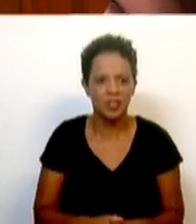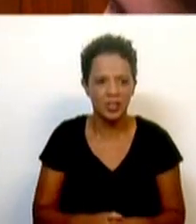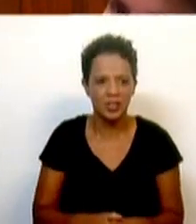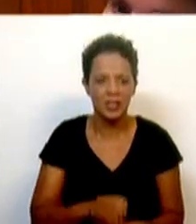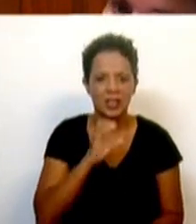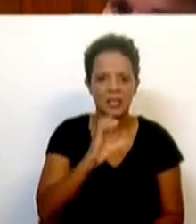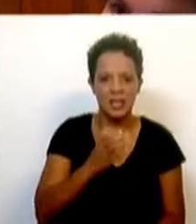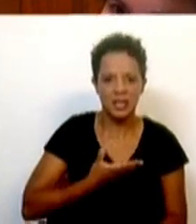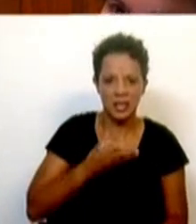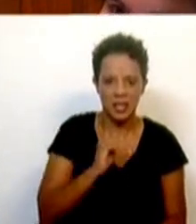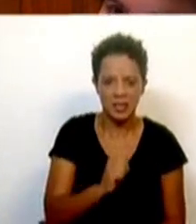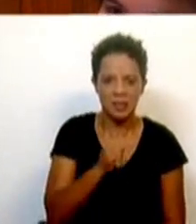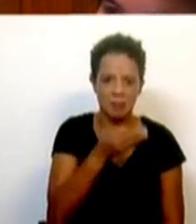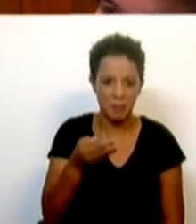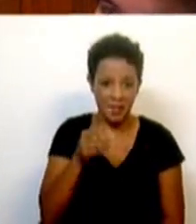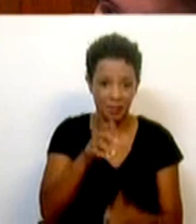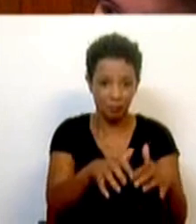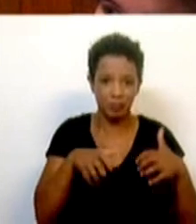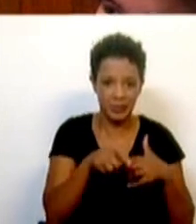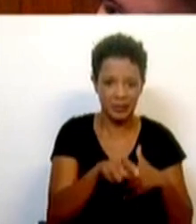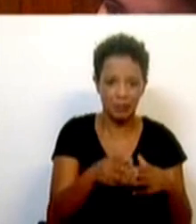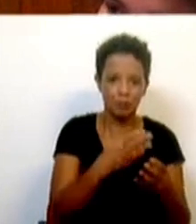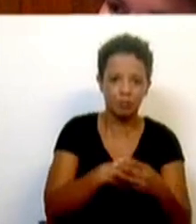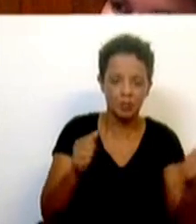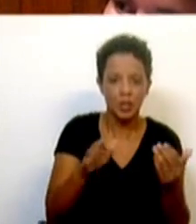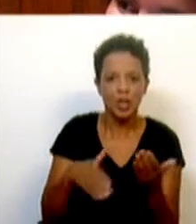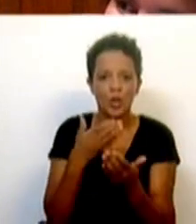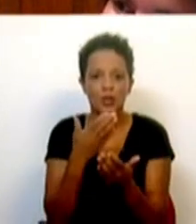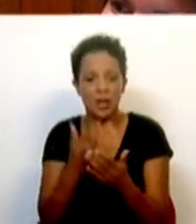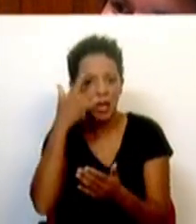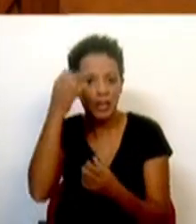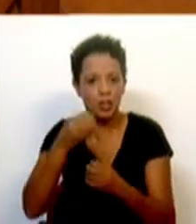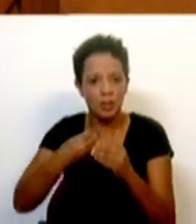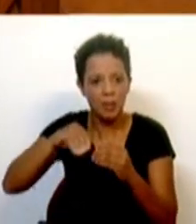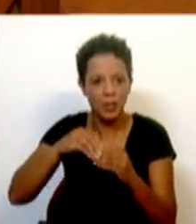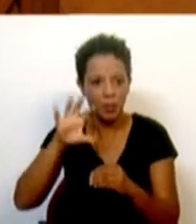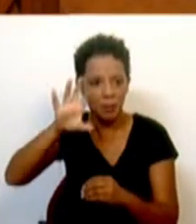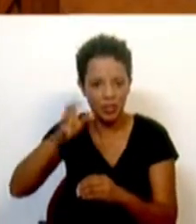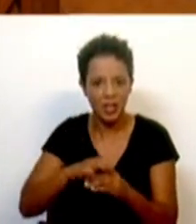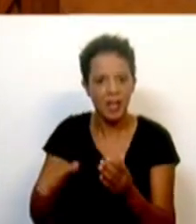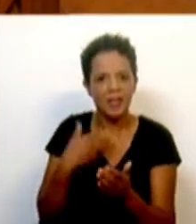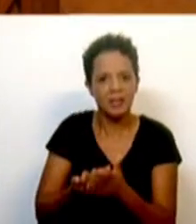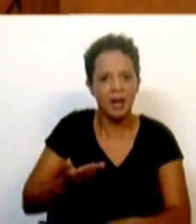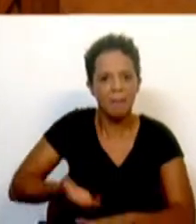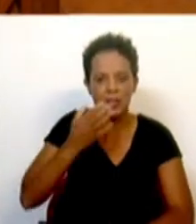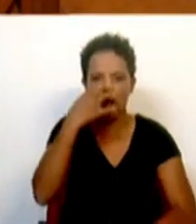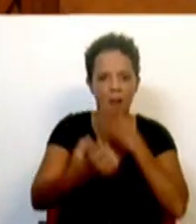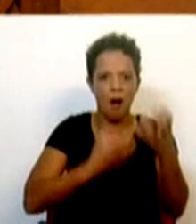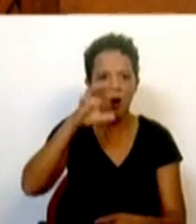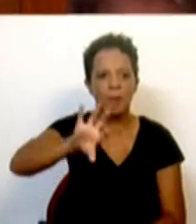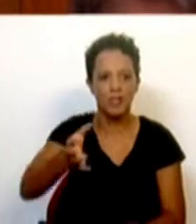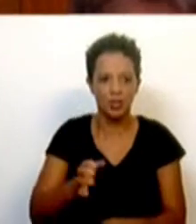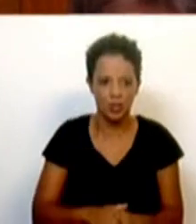do CDS-PP desta Assembleia não trouxe mais ideias ao país, só trouxe mais gritaria ao